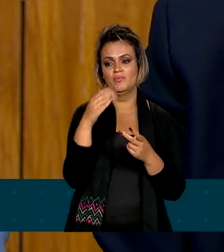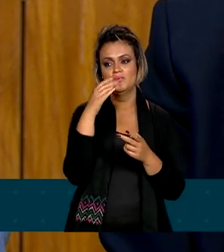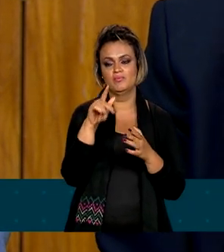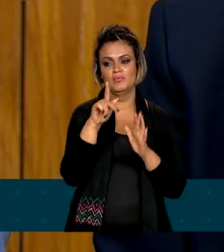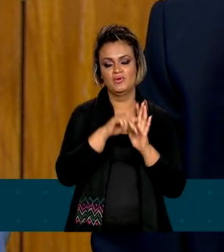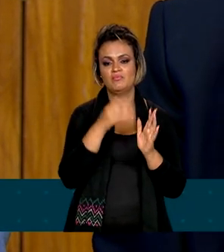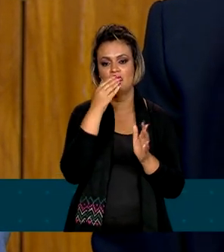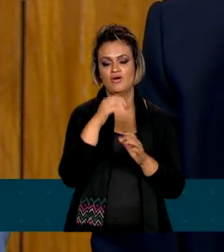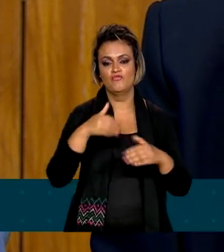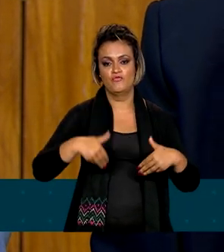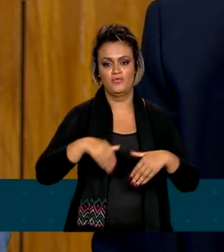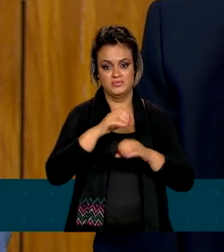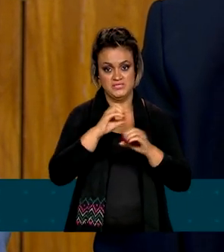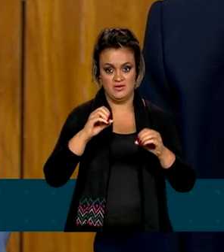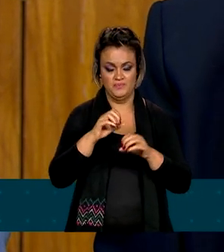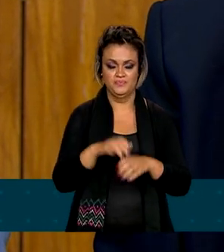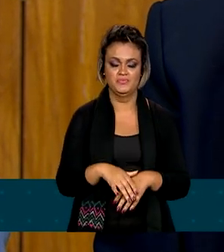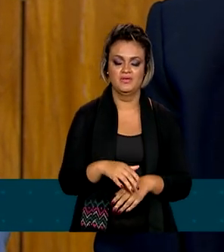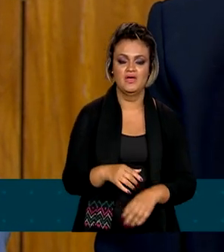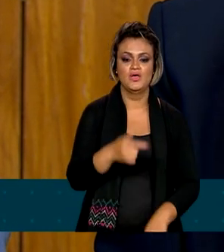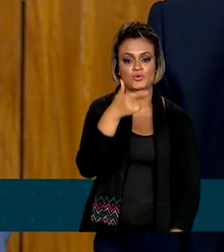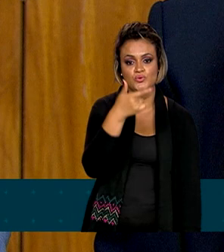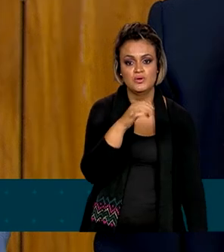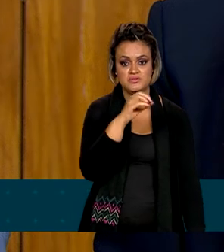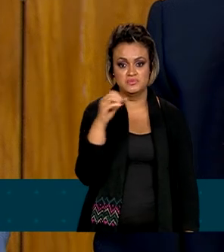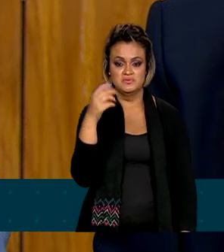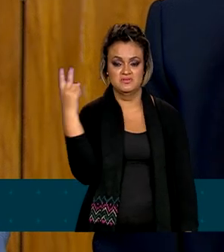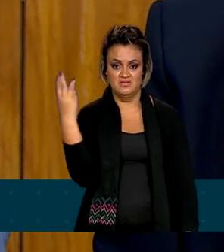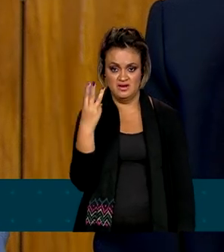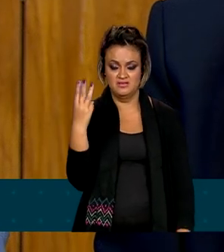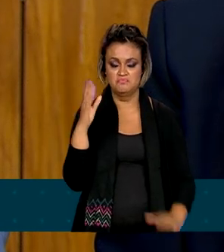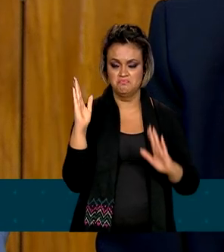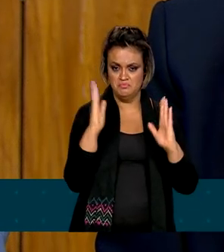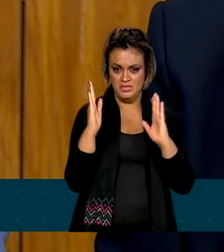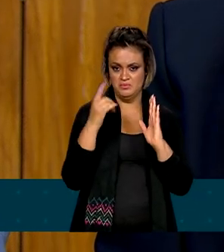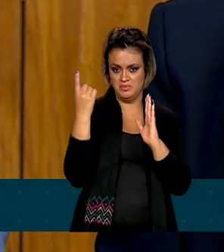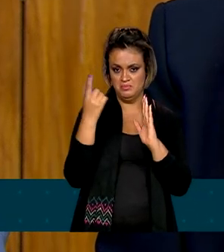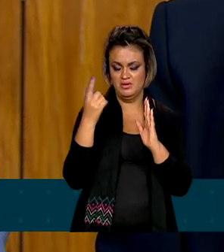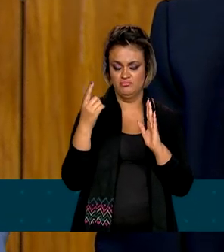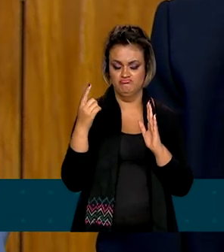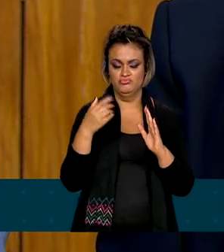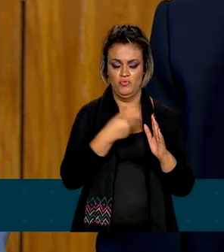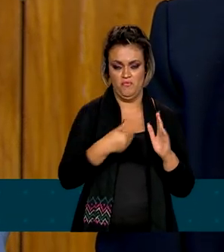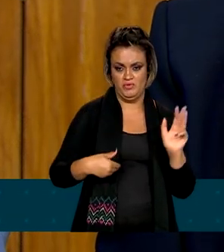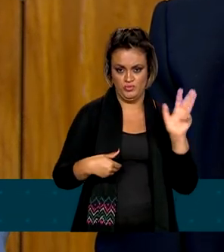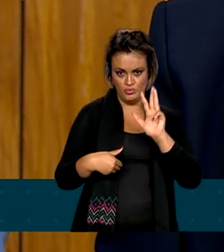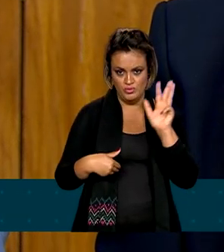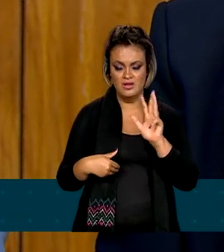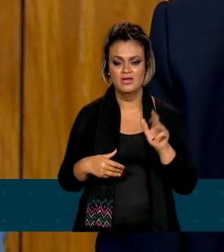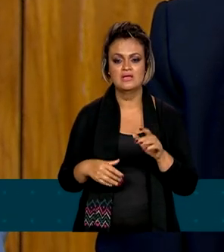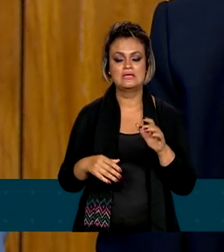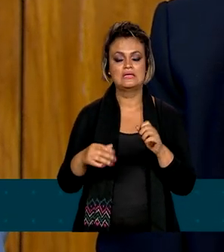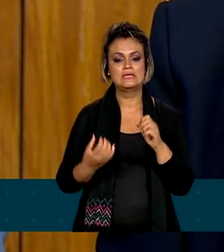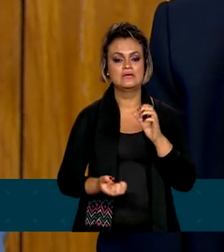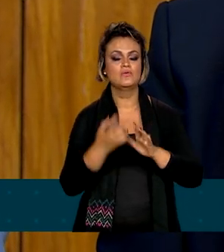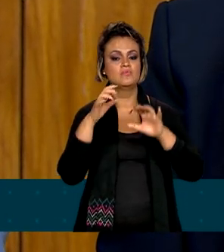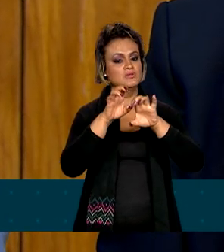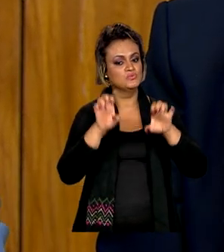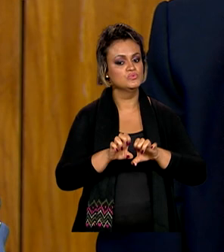Em 2003, no primeiro ano do primeiro governo do presidente Lula, foi criada uma estrutura de governo para